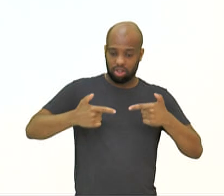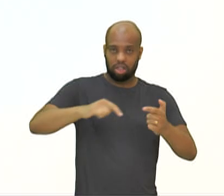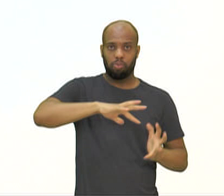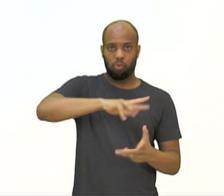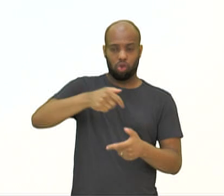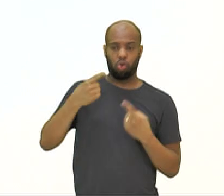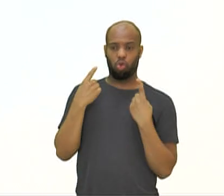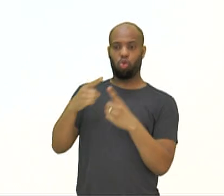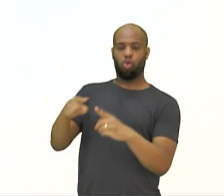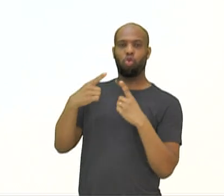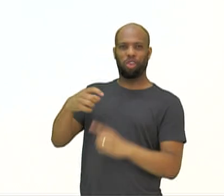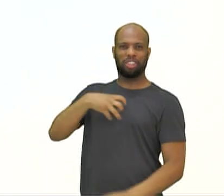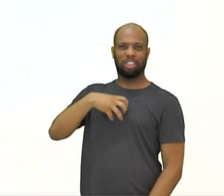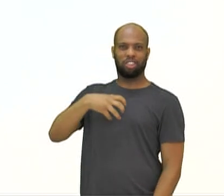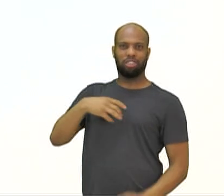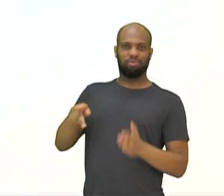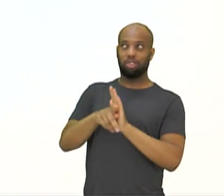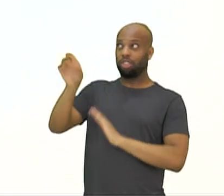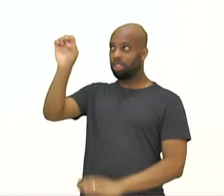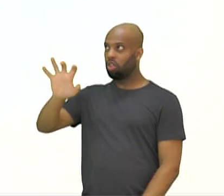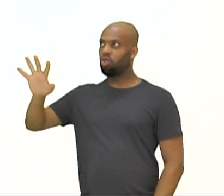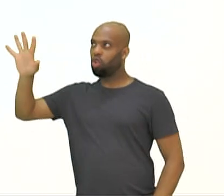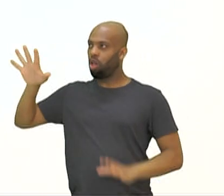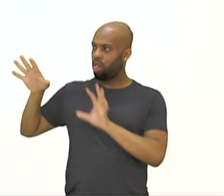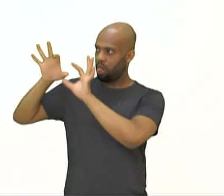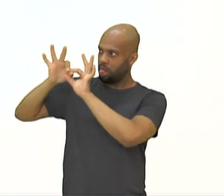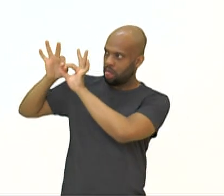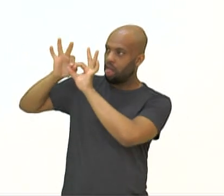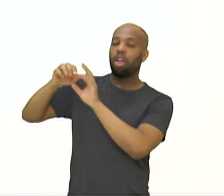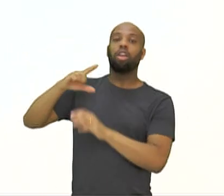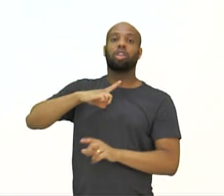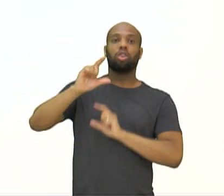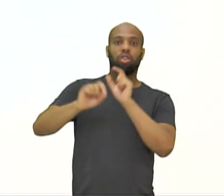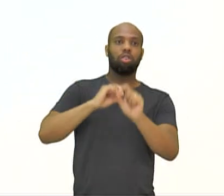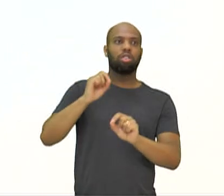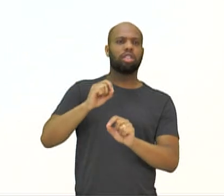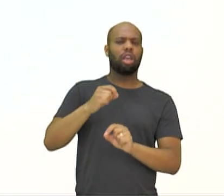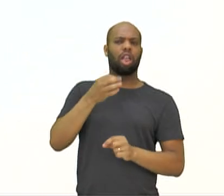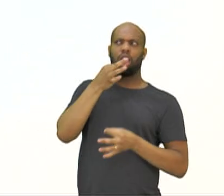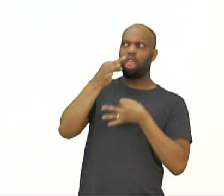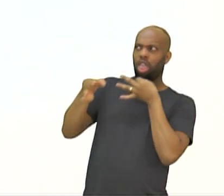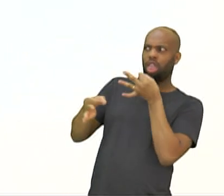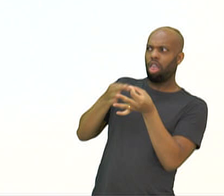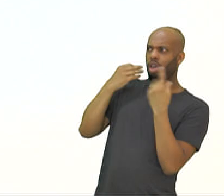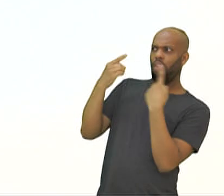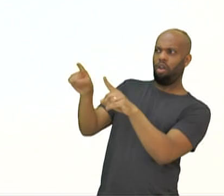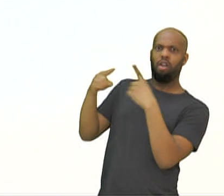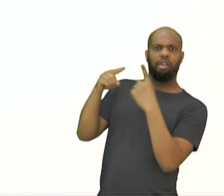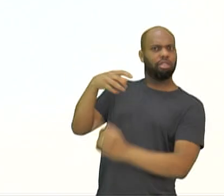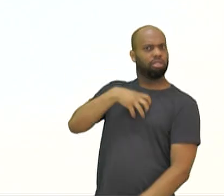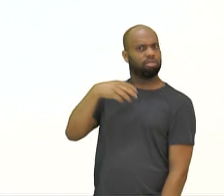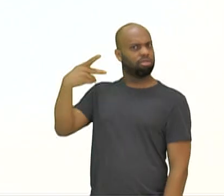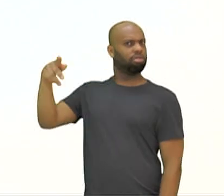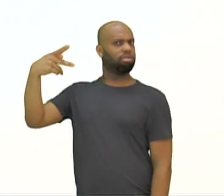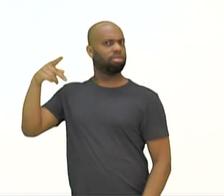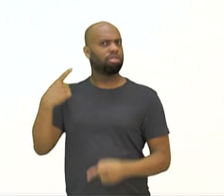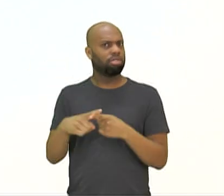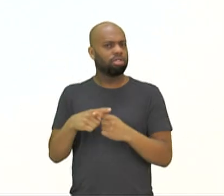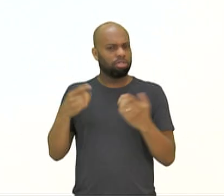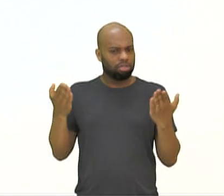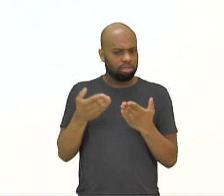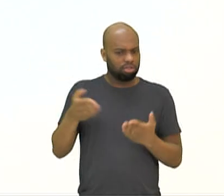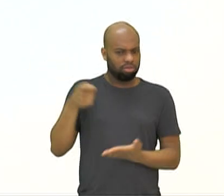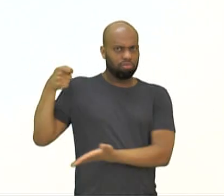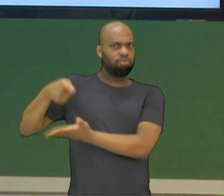ditaduras fascistas contribuíram para aumentar as críticas ao governo de Vargas, porque era muito contraditório, já que ele era um